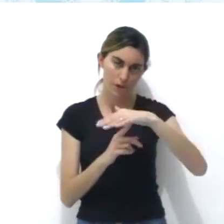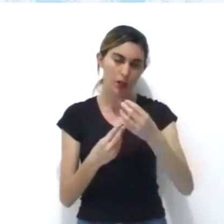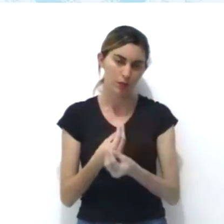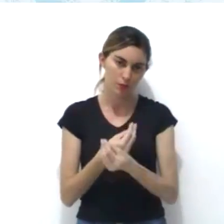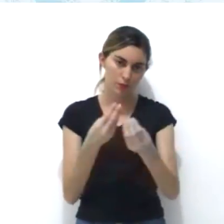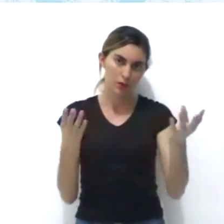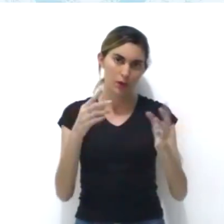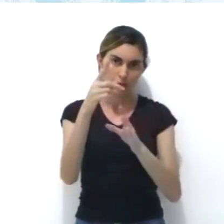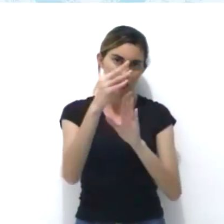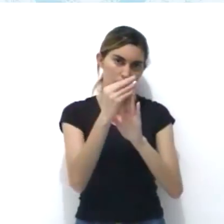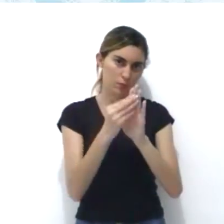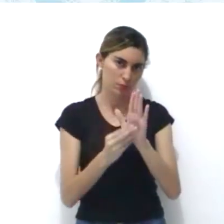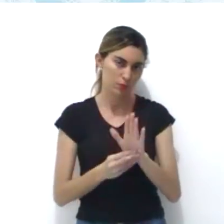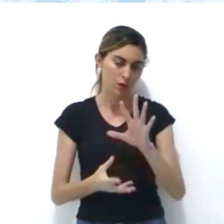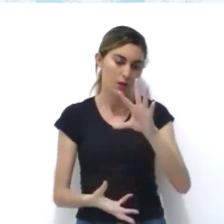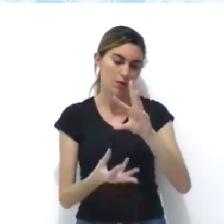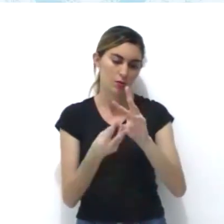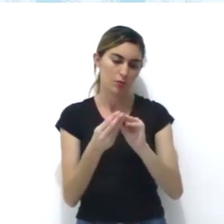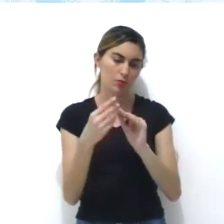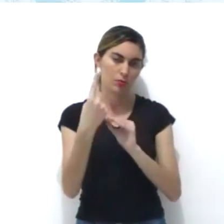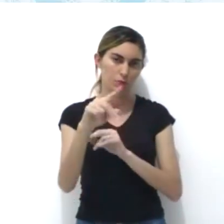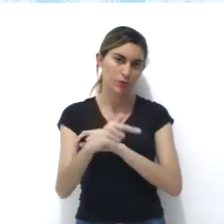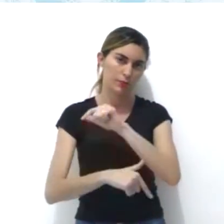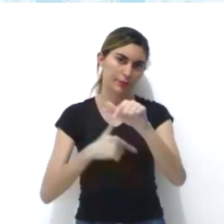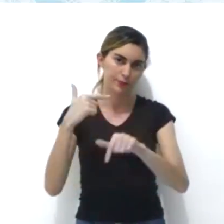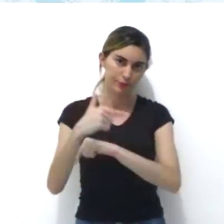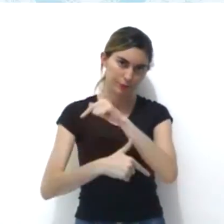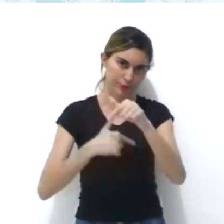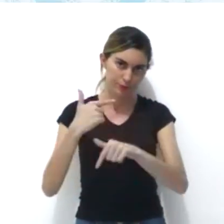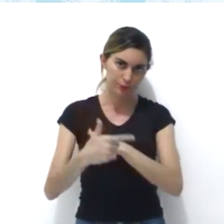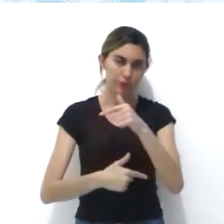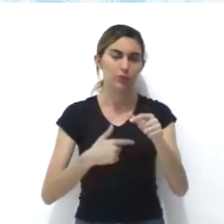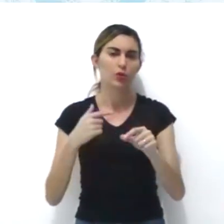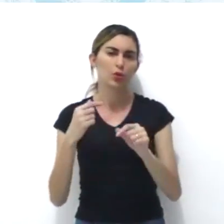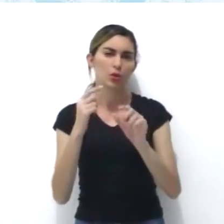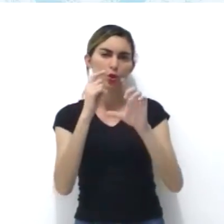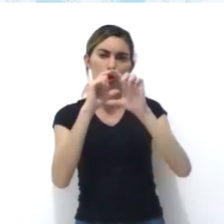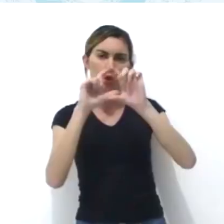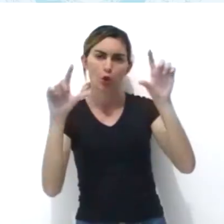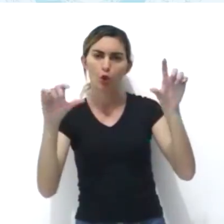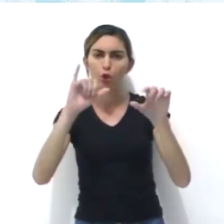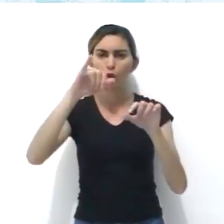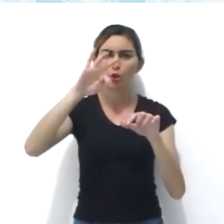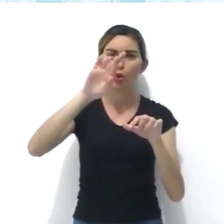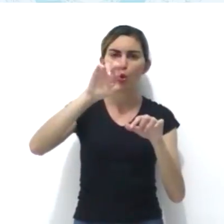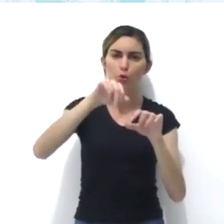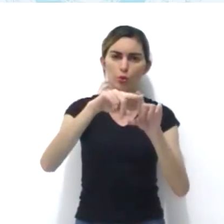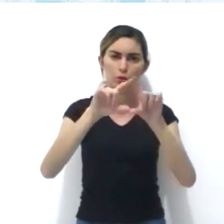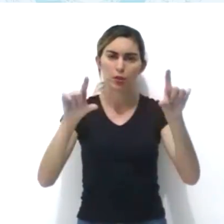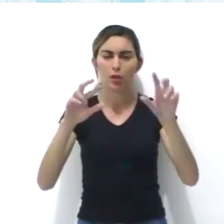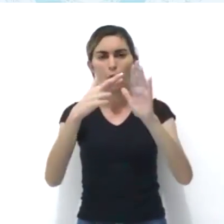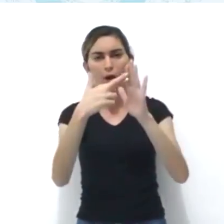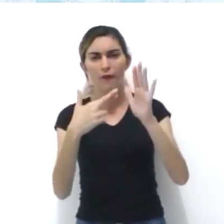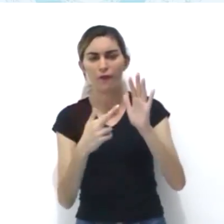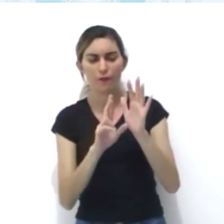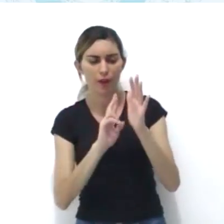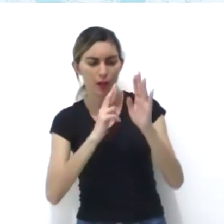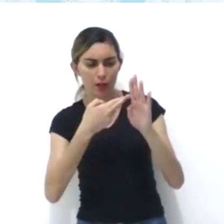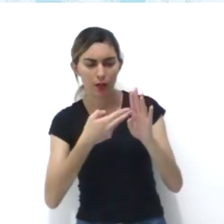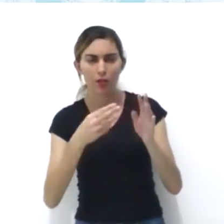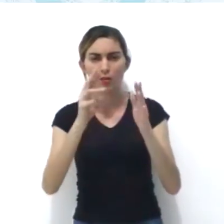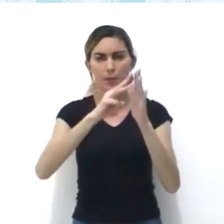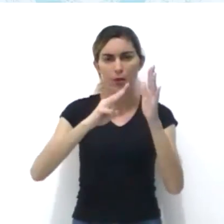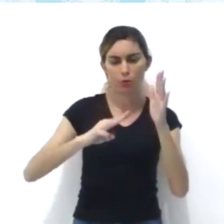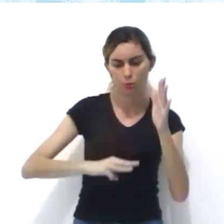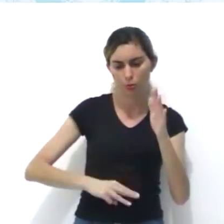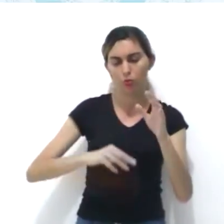que as feiras vão disponibilizar para você colocar ali o resumo do seu trabalho, a introdução, o referencial